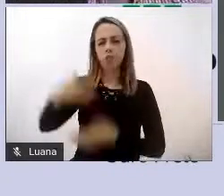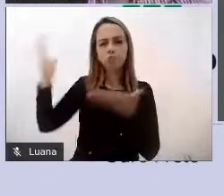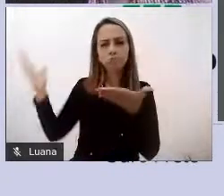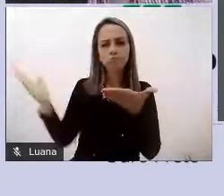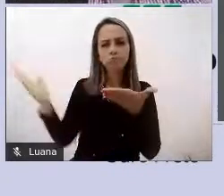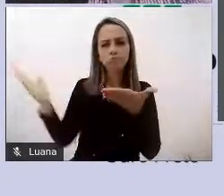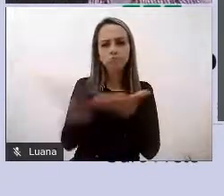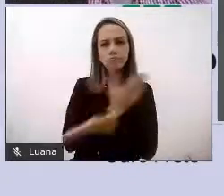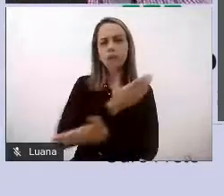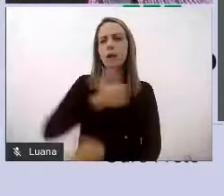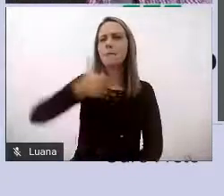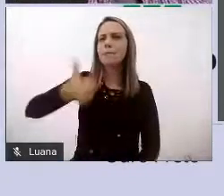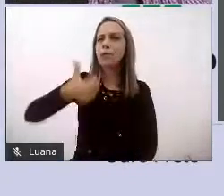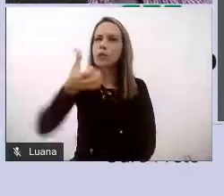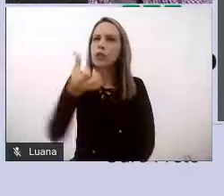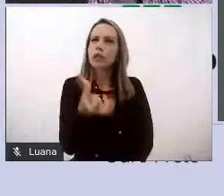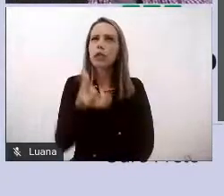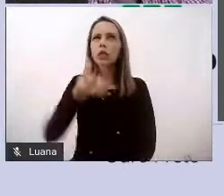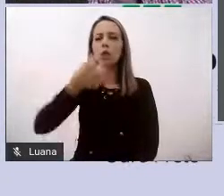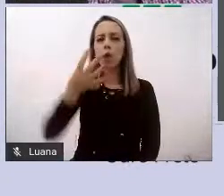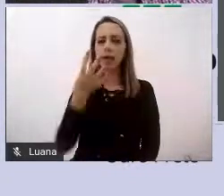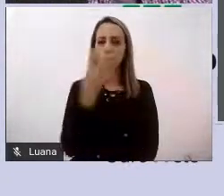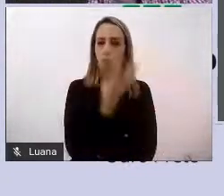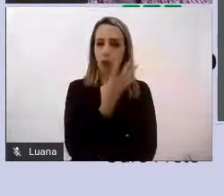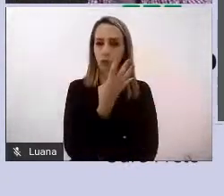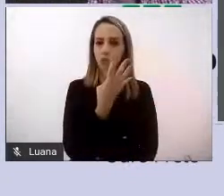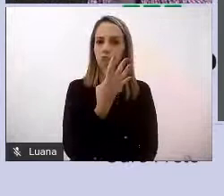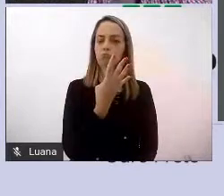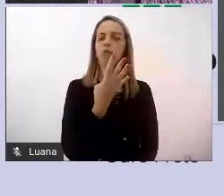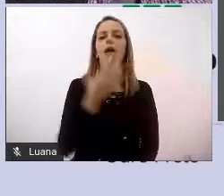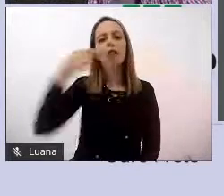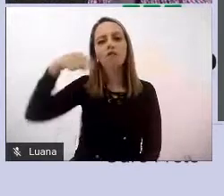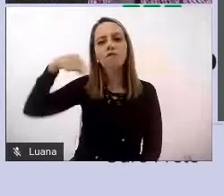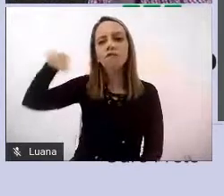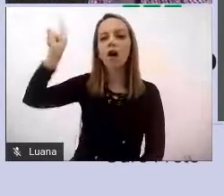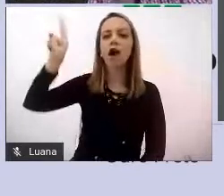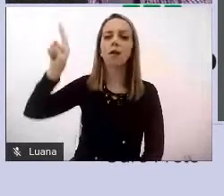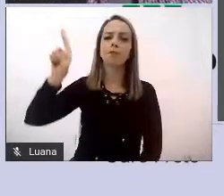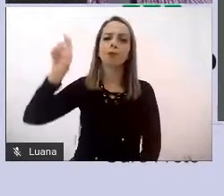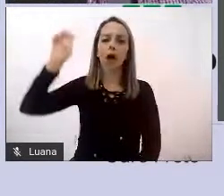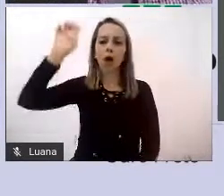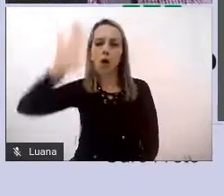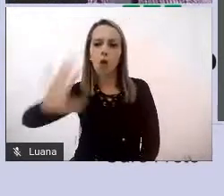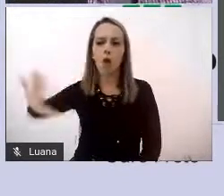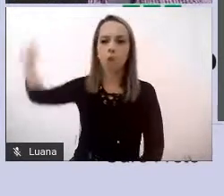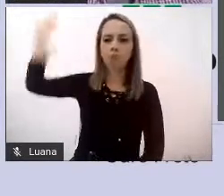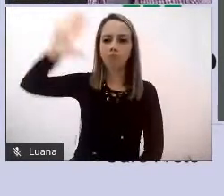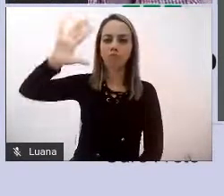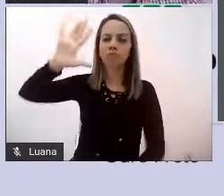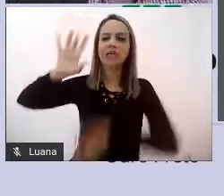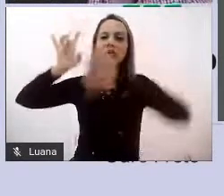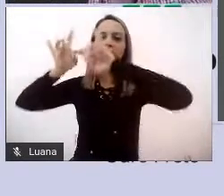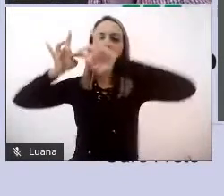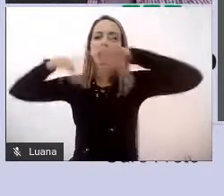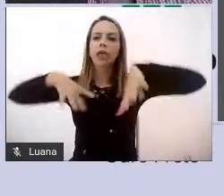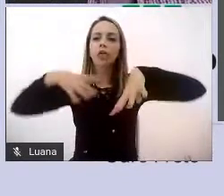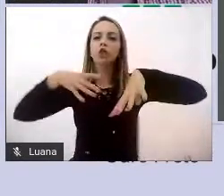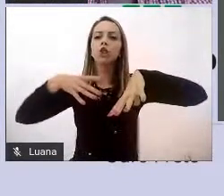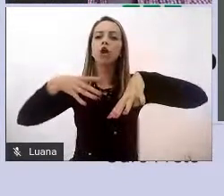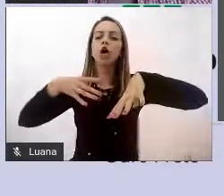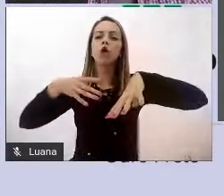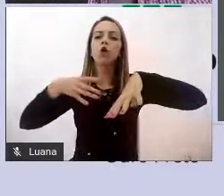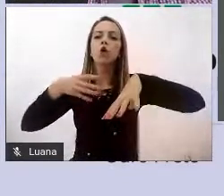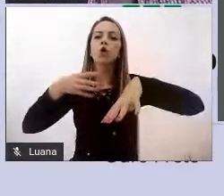1643, 44, e segue para a Europa, ele deixa guia sobre como se